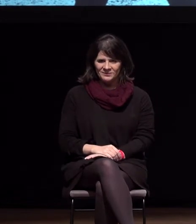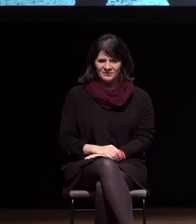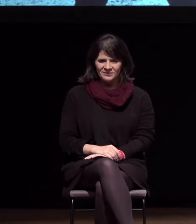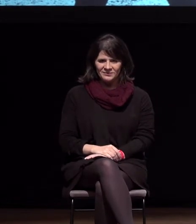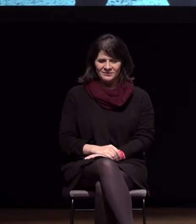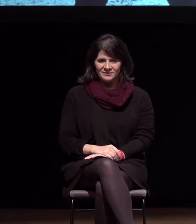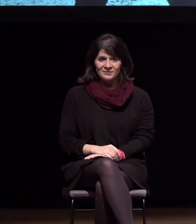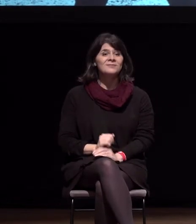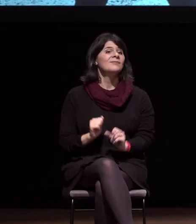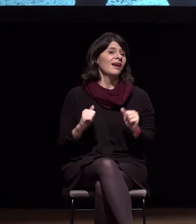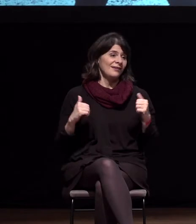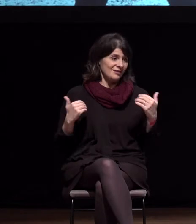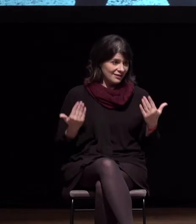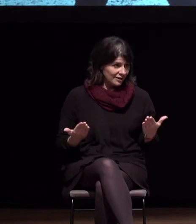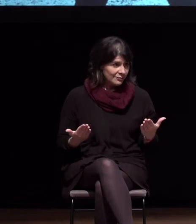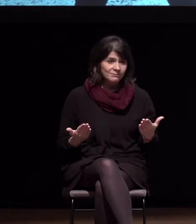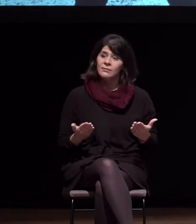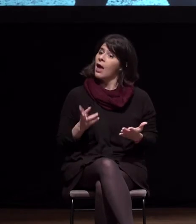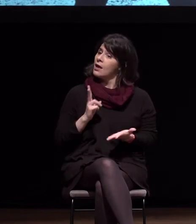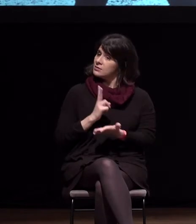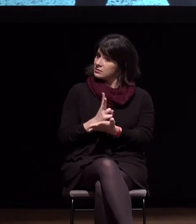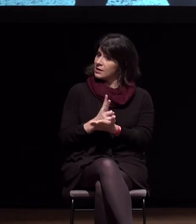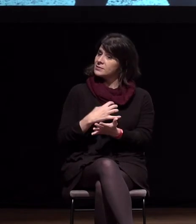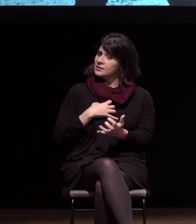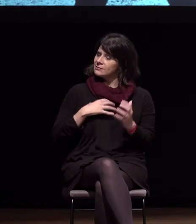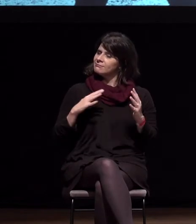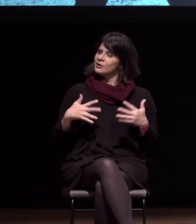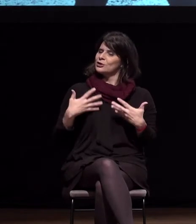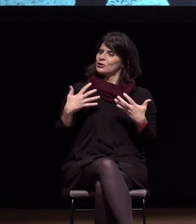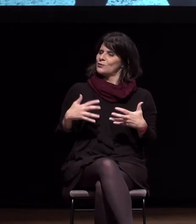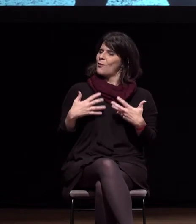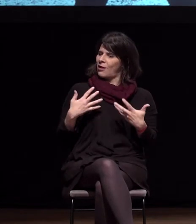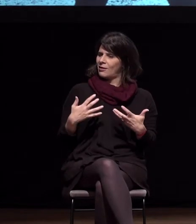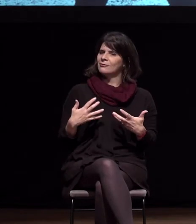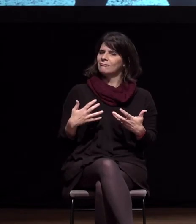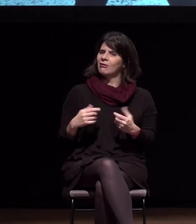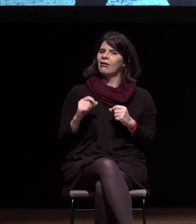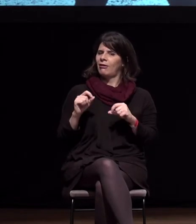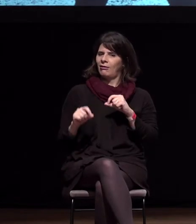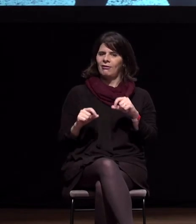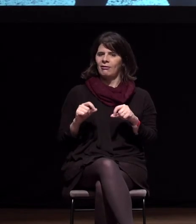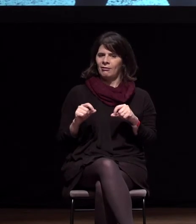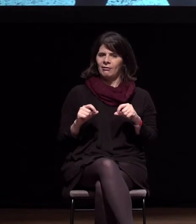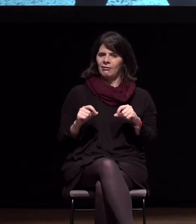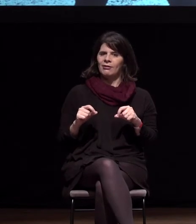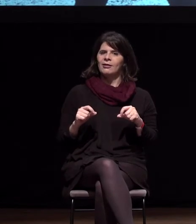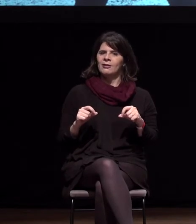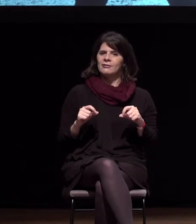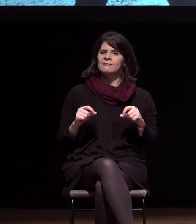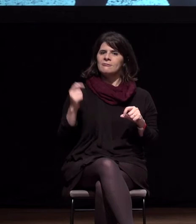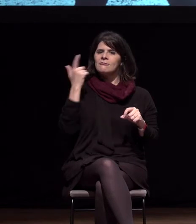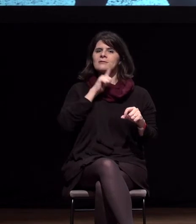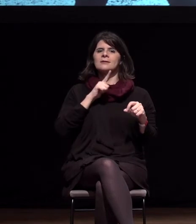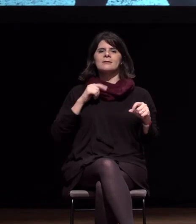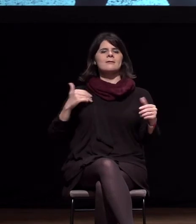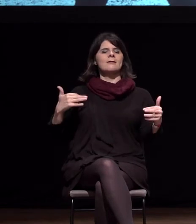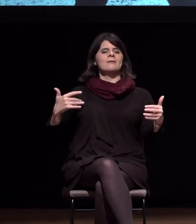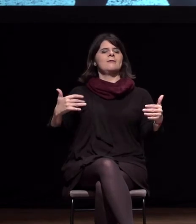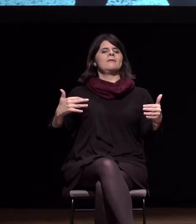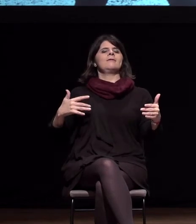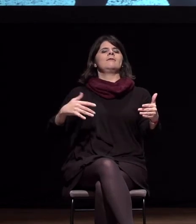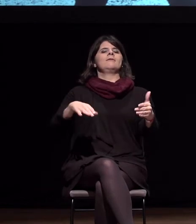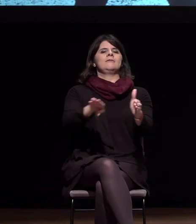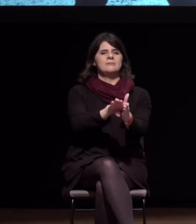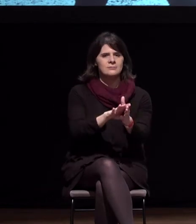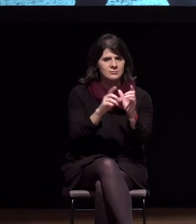Então, é sempre, sim, estimulado a chegar em algum lugar, que é um lugar de pertencer. E a